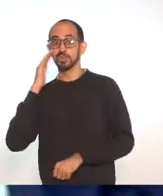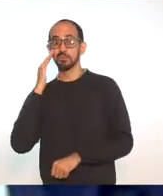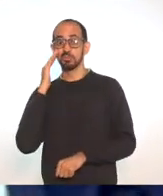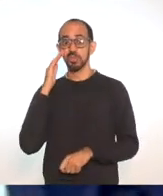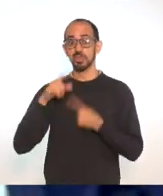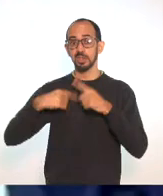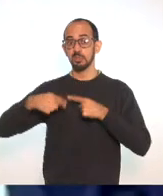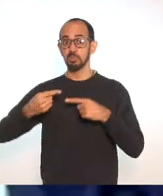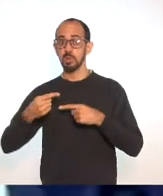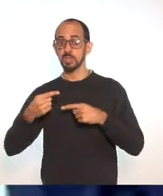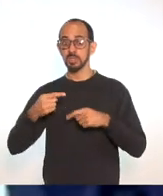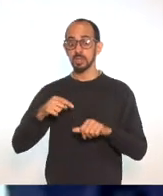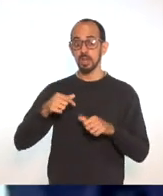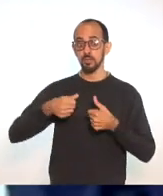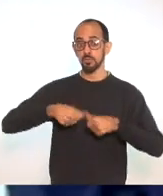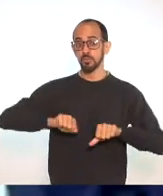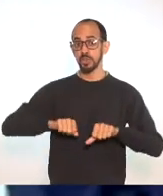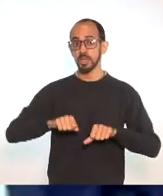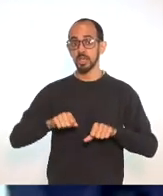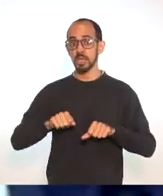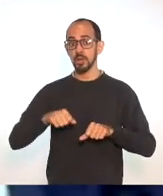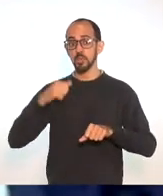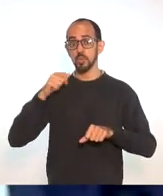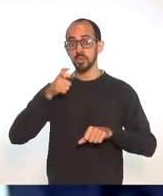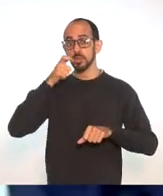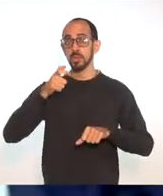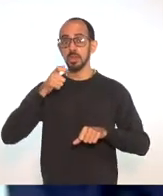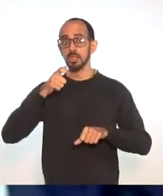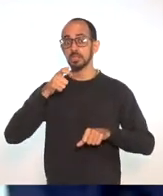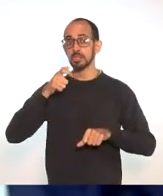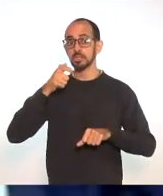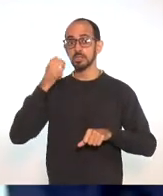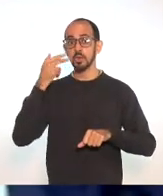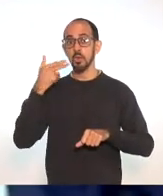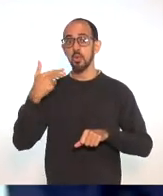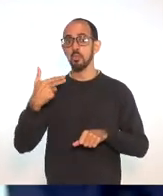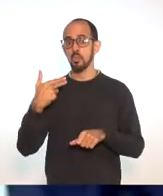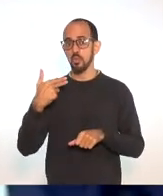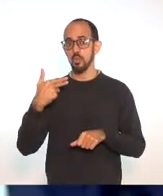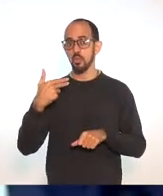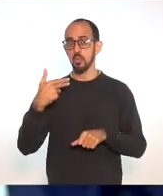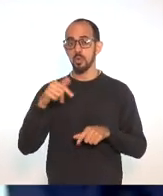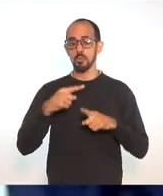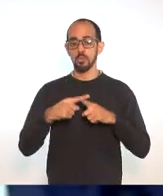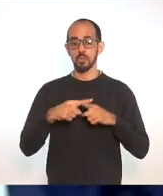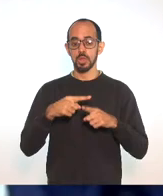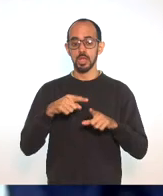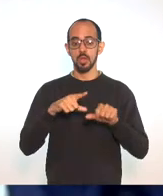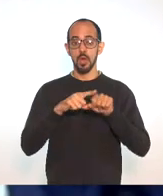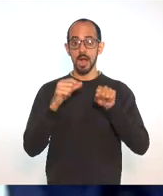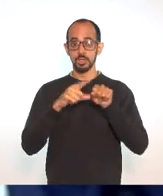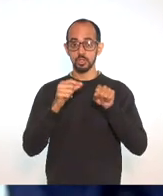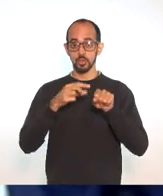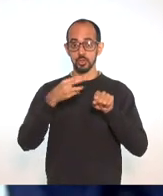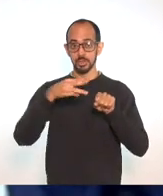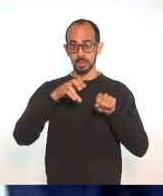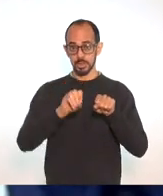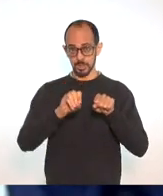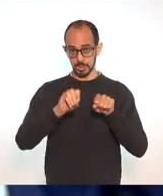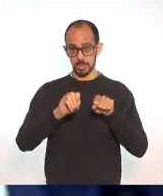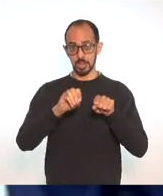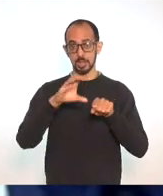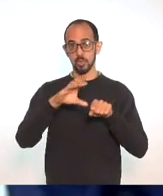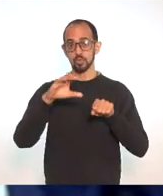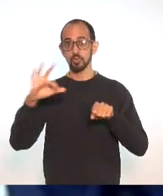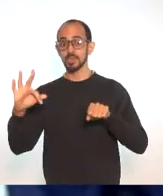acaba virando o interesse comum na verdade o que ocorre do ponto de vista costurar o seguinte o artigo 30 inciso 1º da Constituição Federal